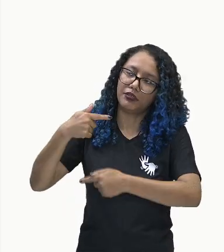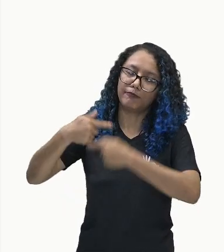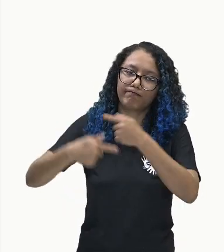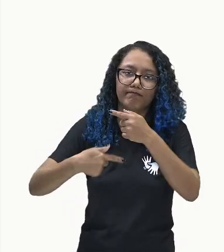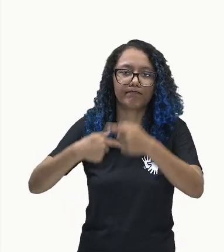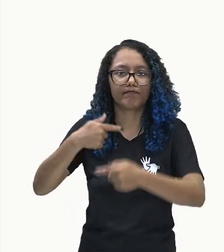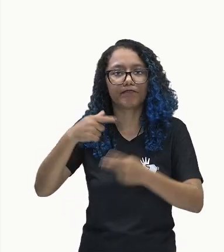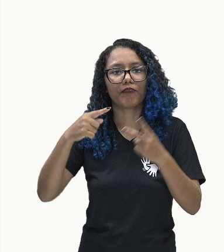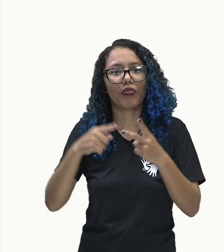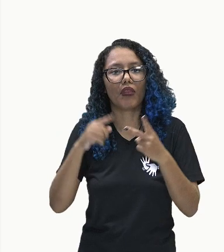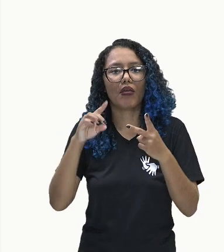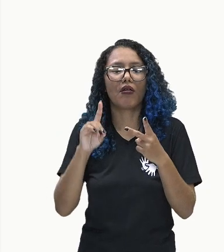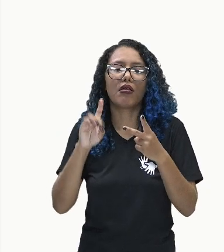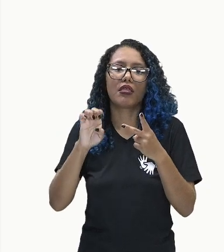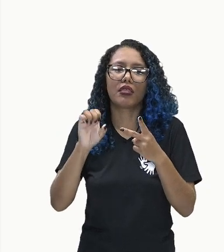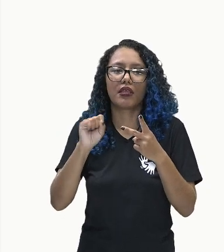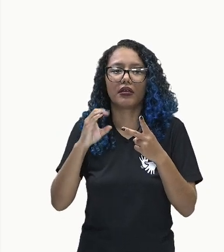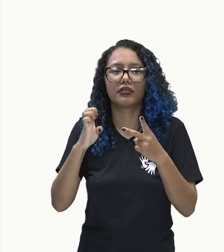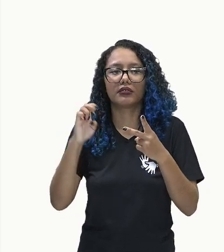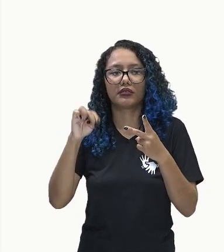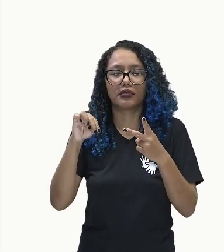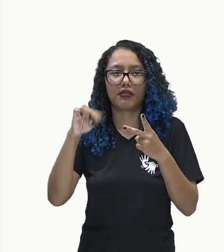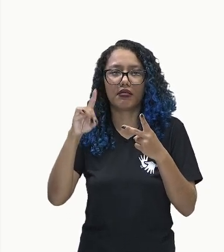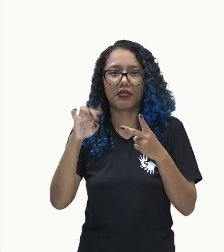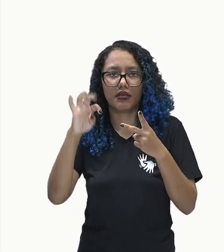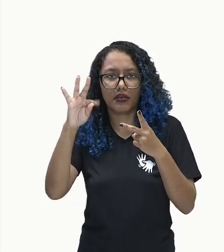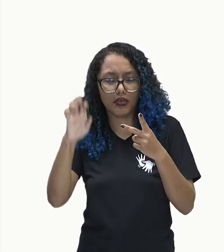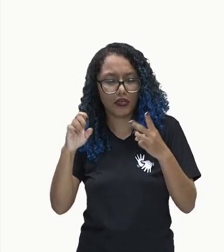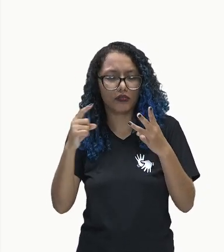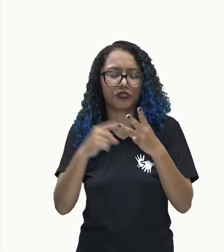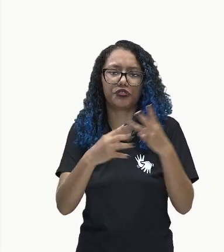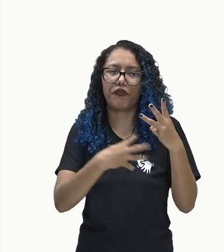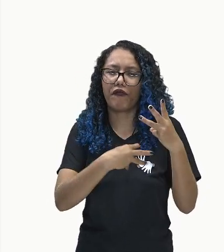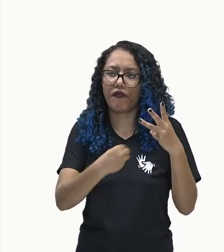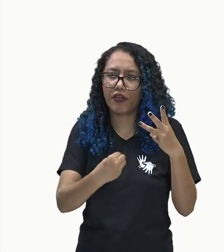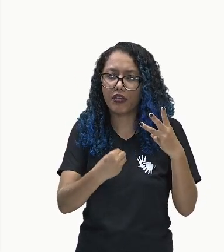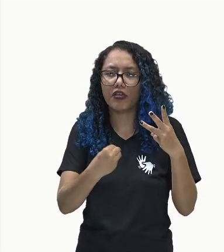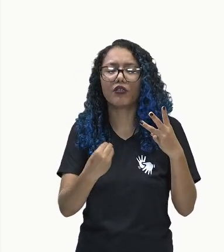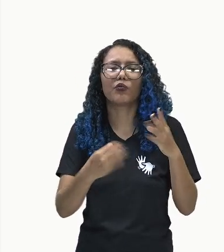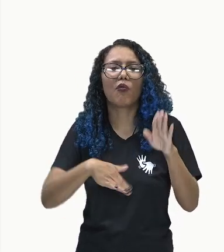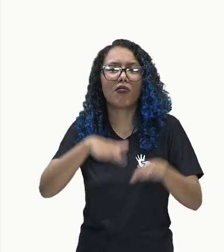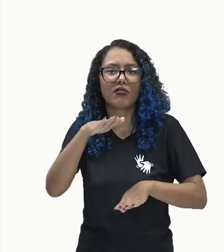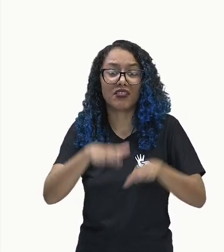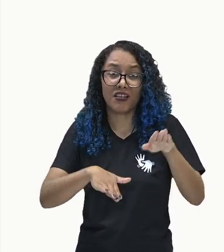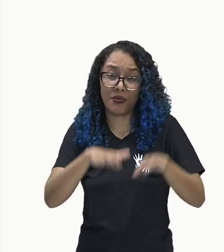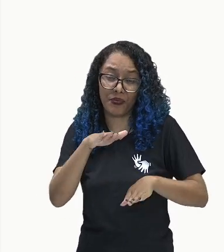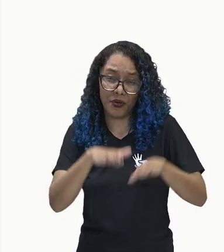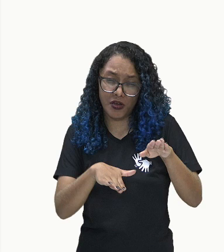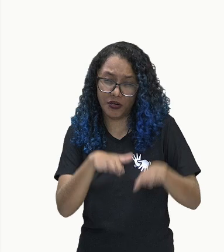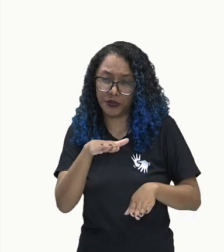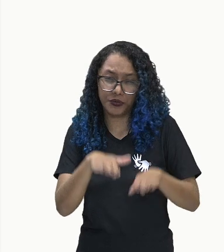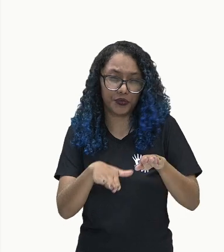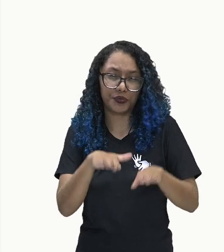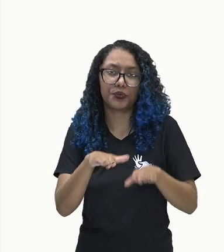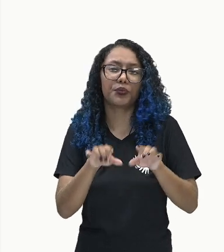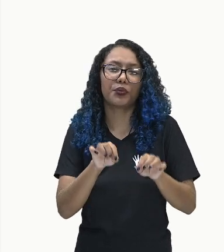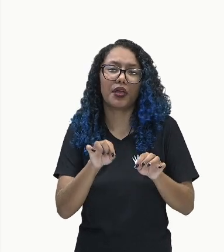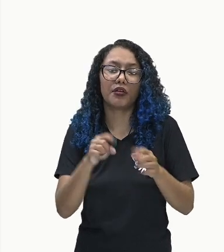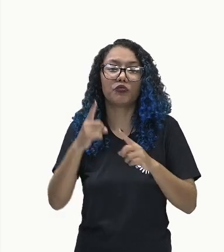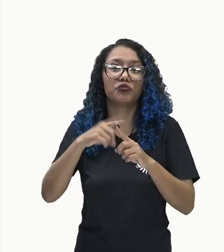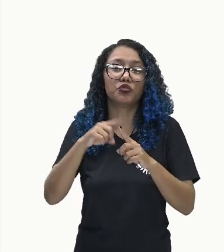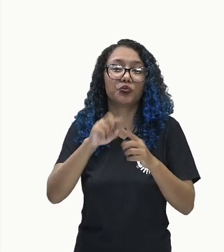geração, descendentes, filhos, tá? Dependendo de qual espécie